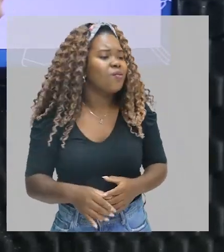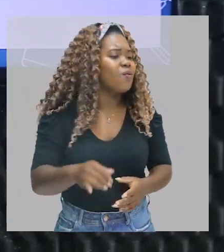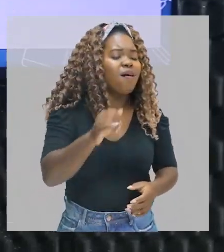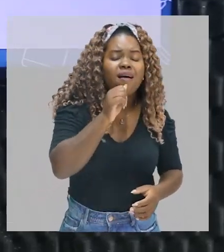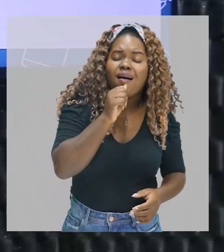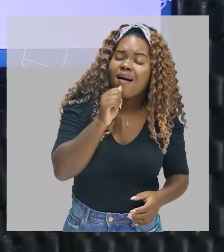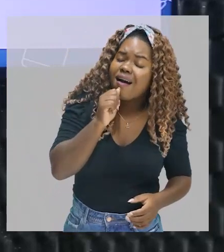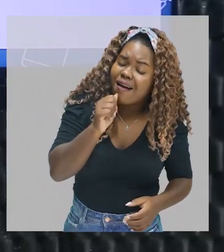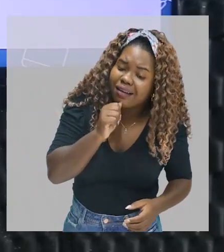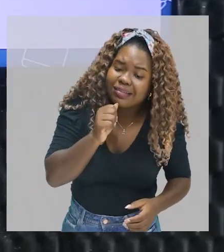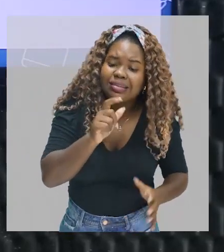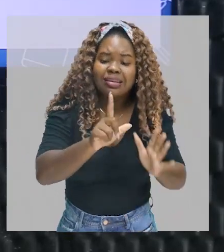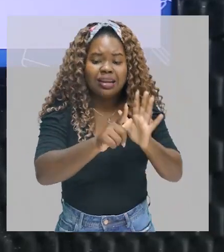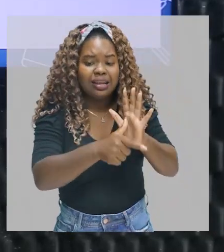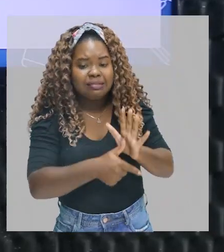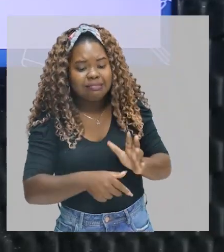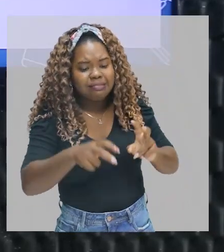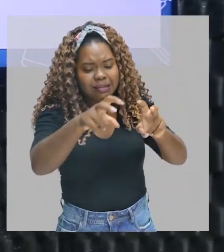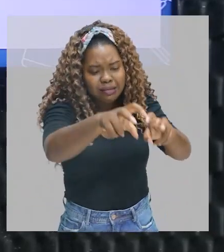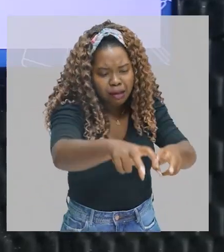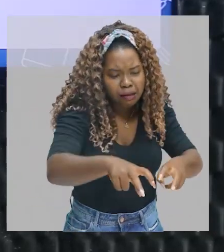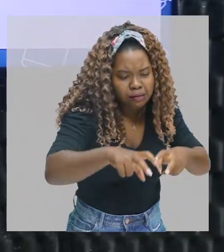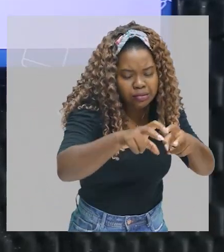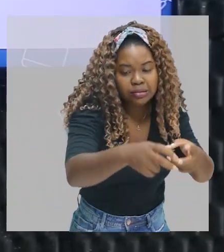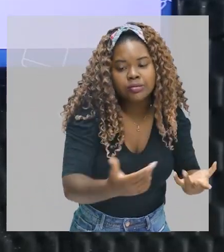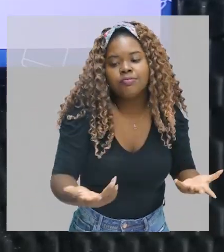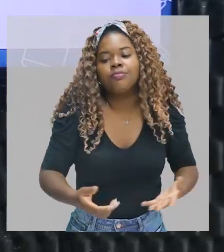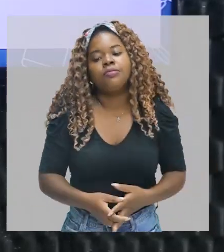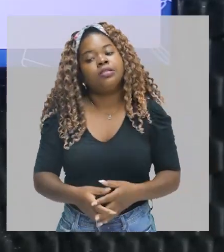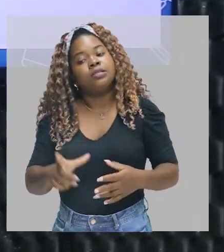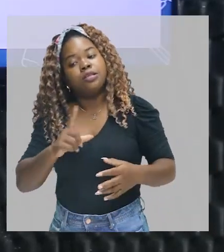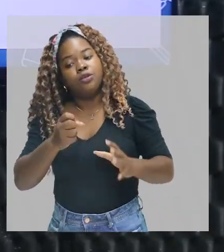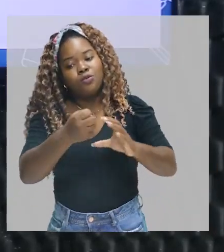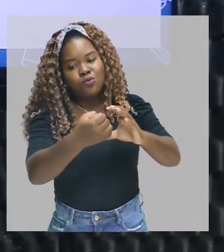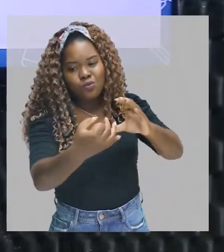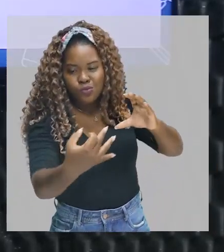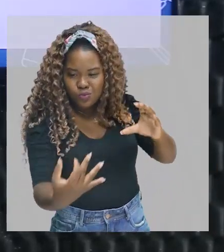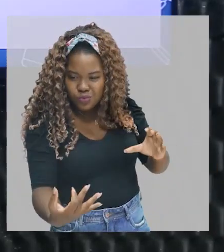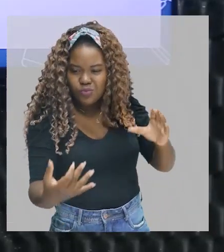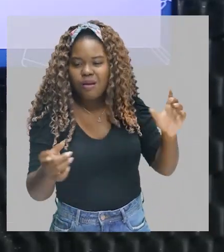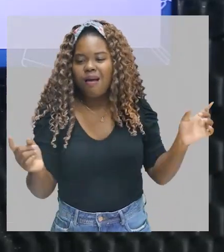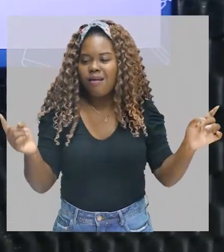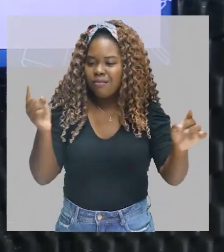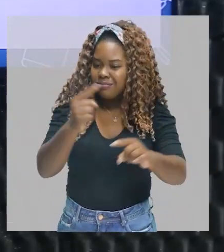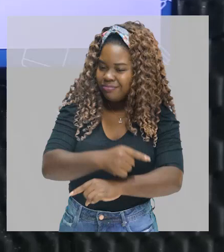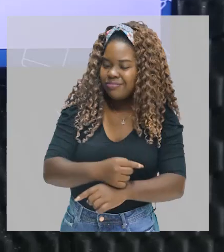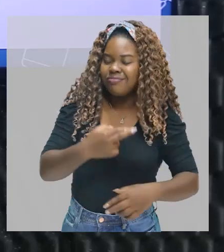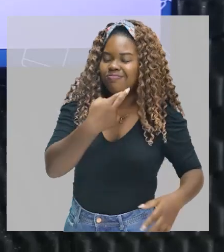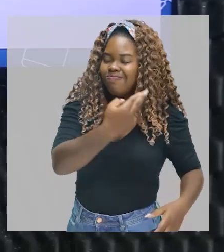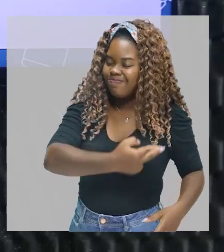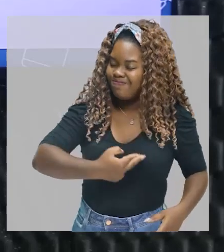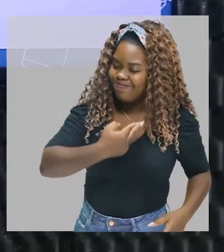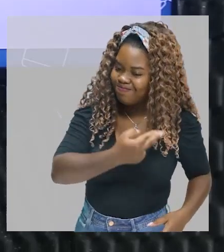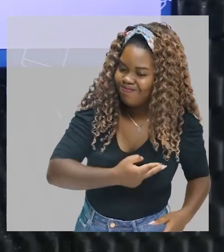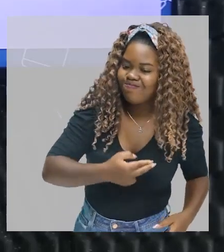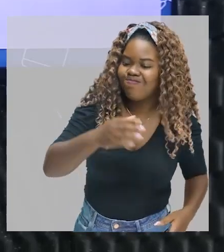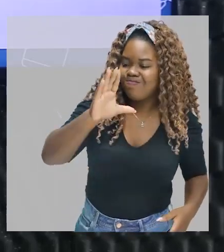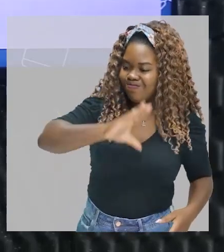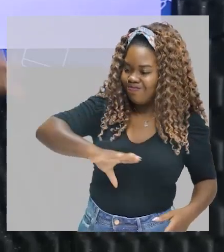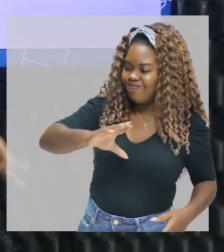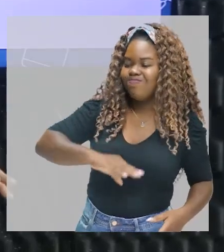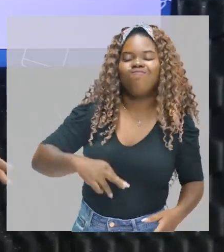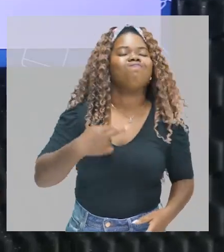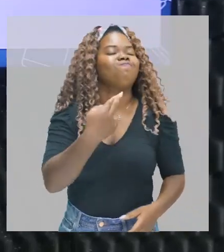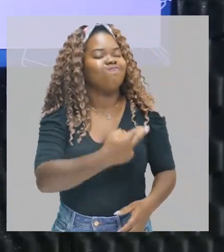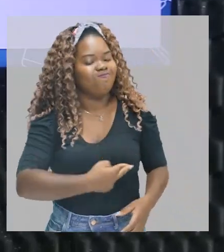relação à Europa. Isso vai refletir um caráter contraditório entre o romantismo português e